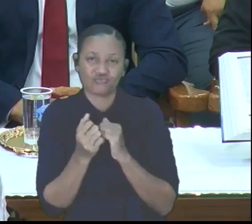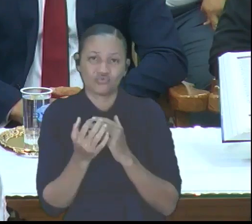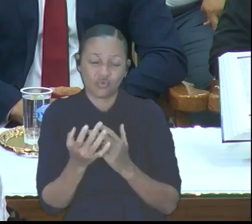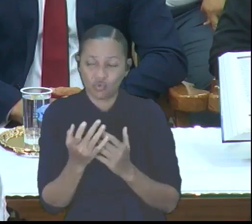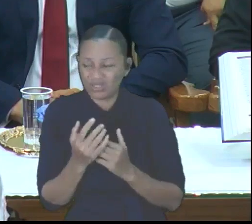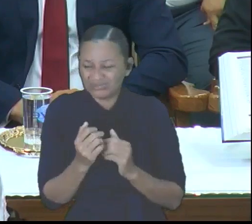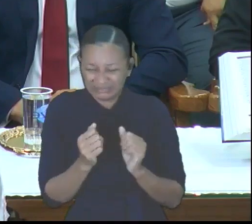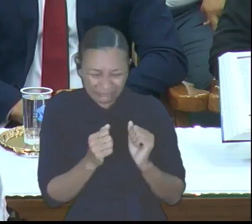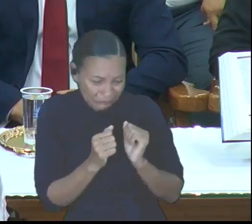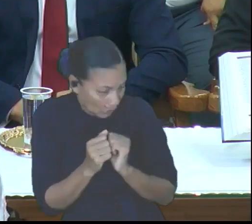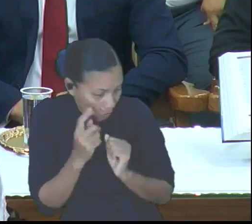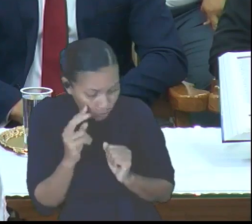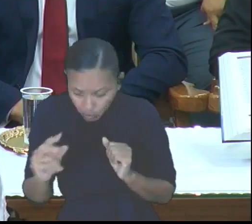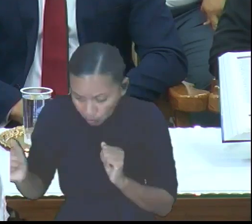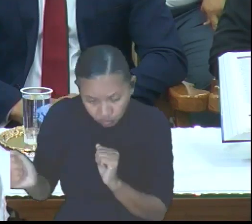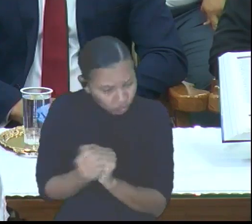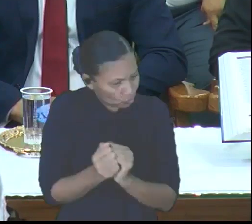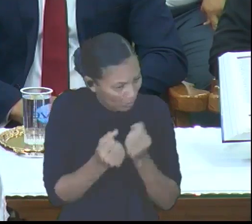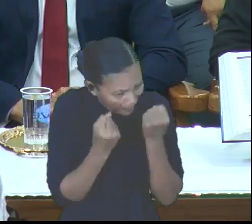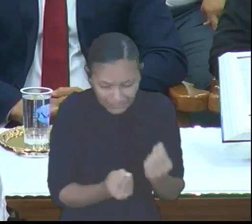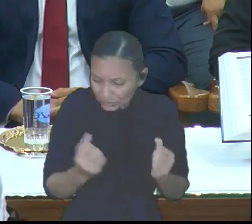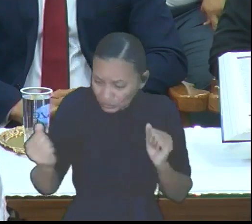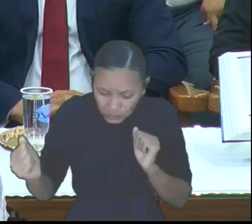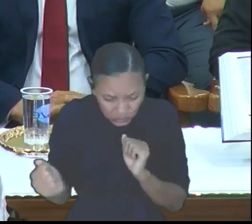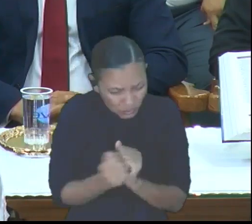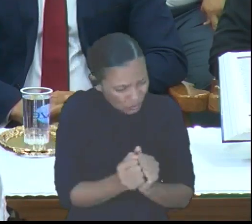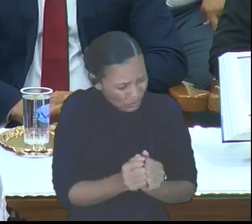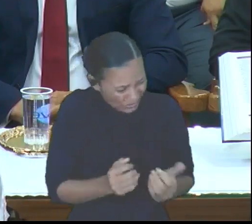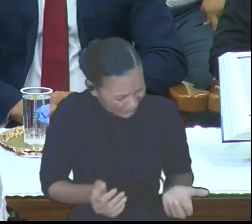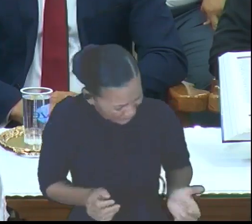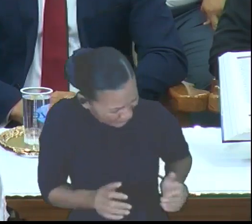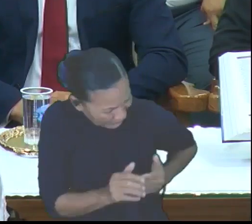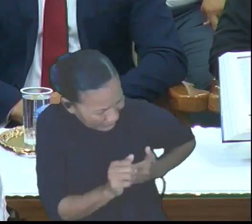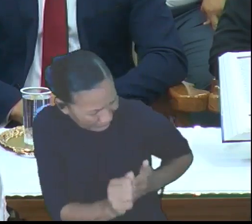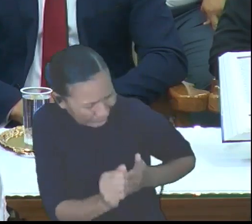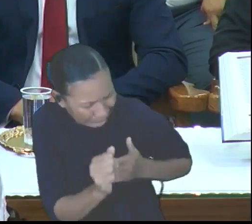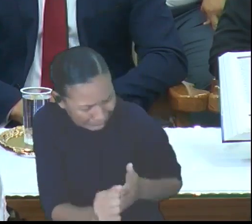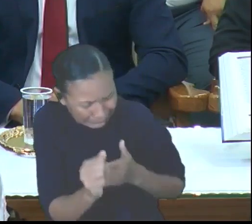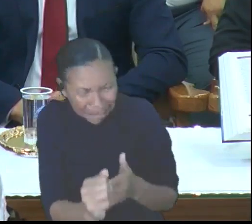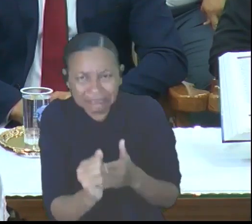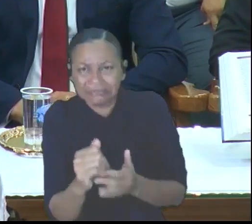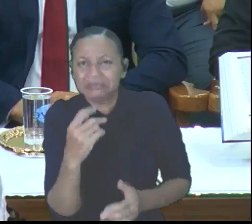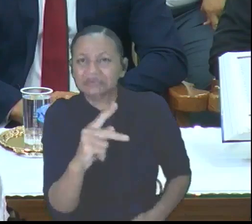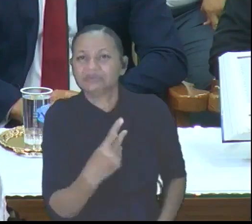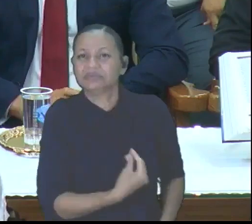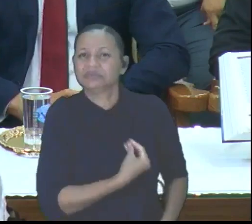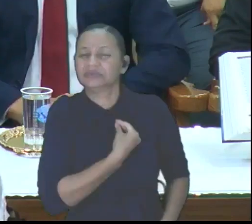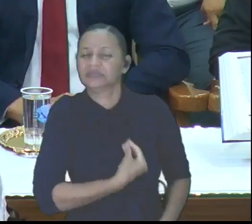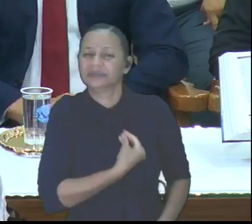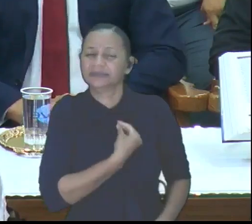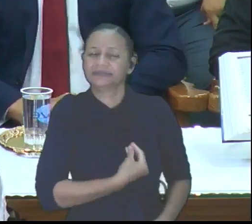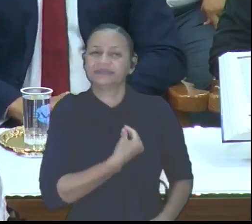do lado, que eu estou bem ali do lado, levando, guiando e dirigindo a tua vida.